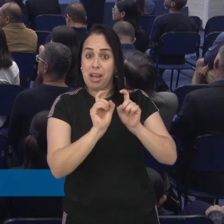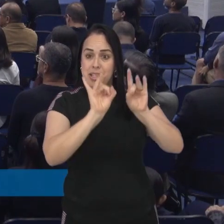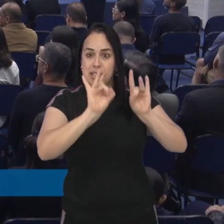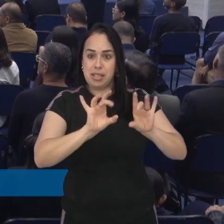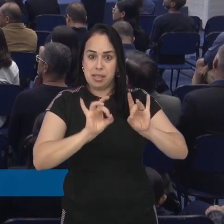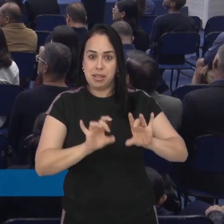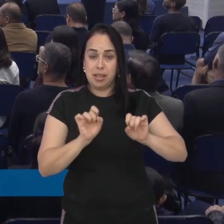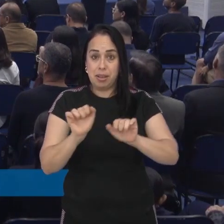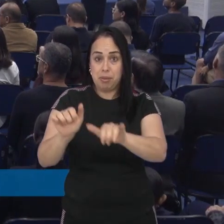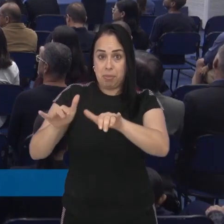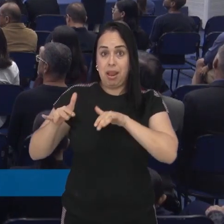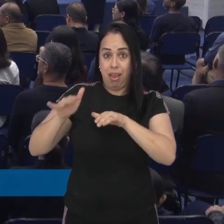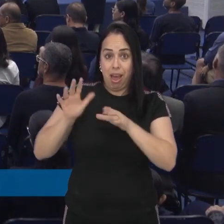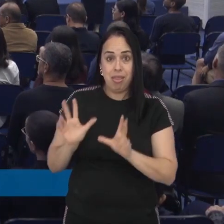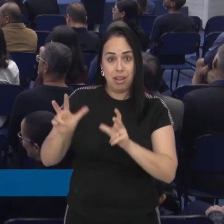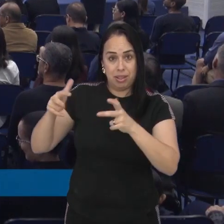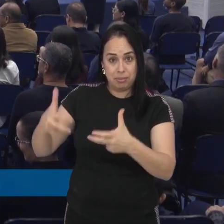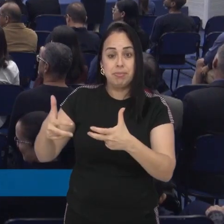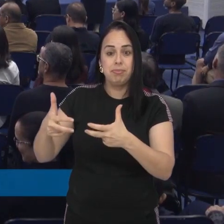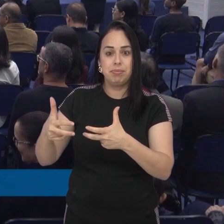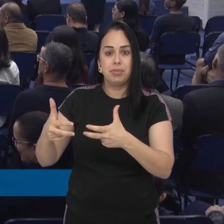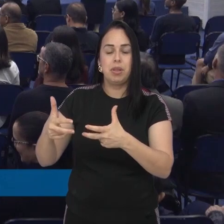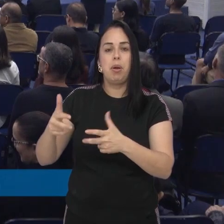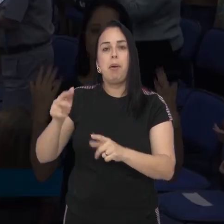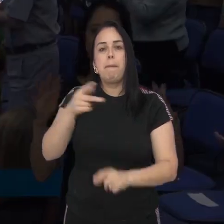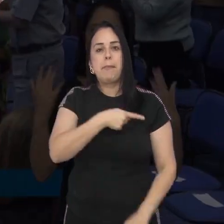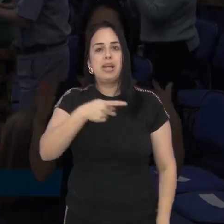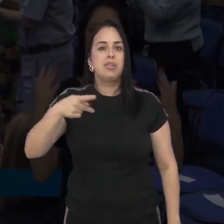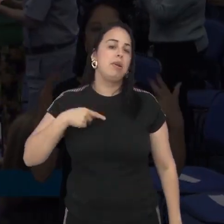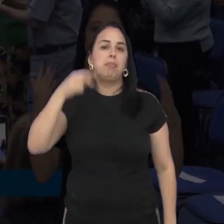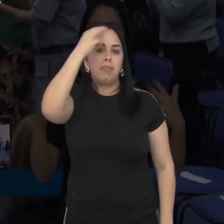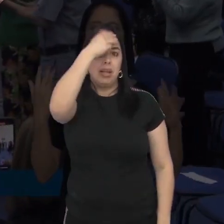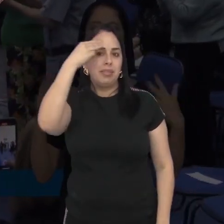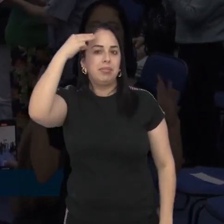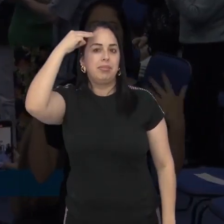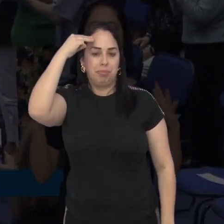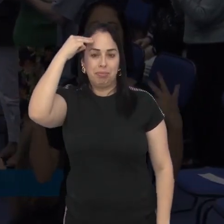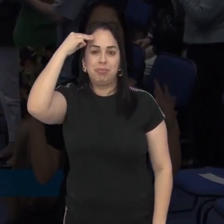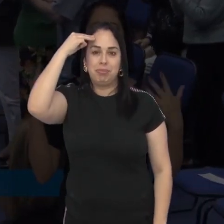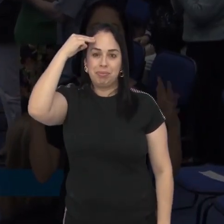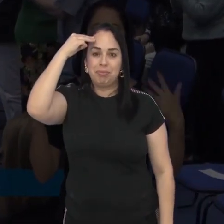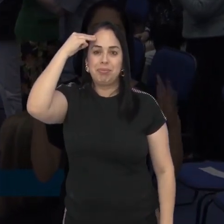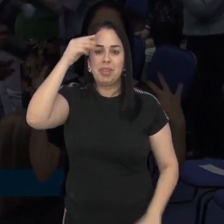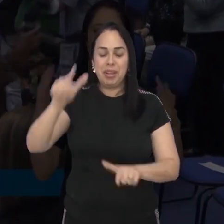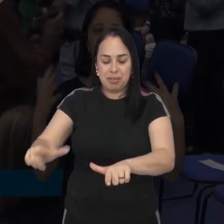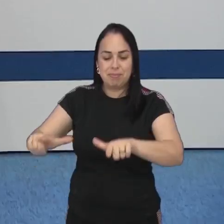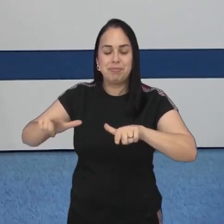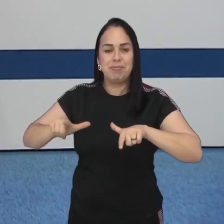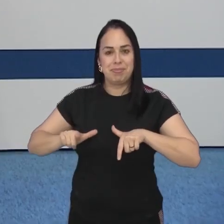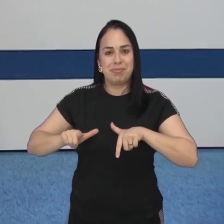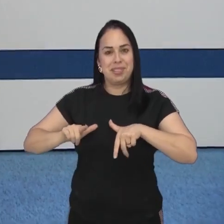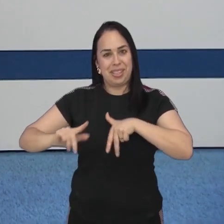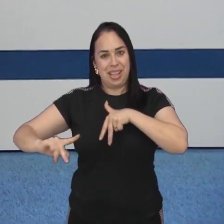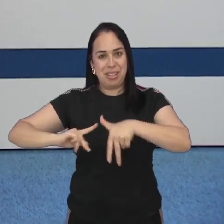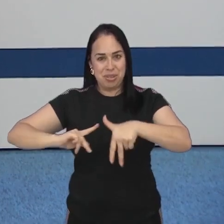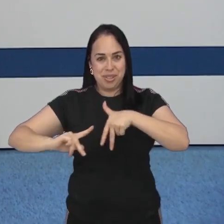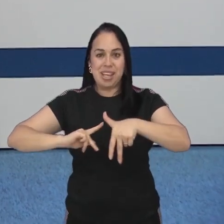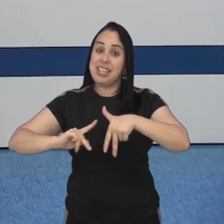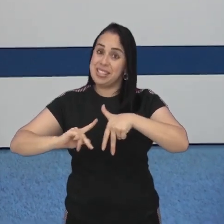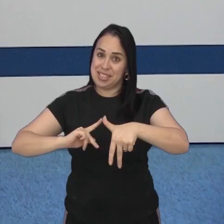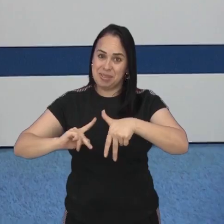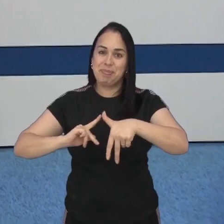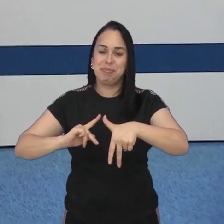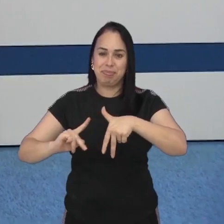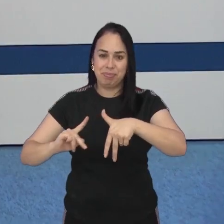uma sessão solene no plenário da Câmara Municipal, o pastor Marcos Davi Ferreira de Andrade recebeu o título